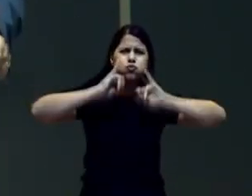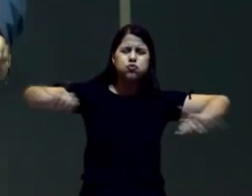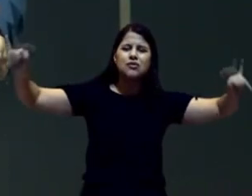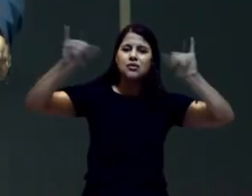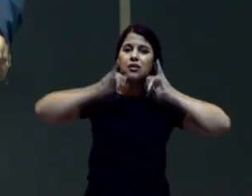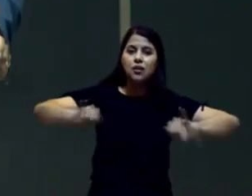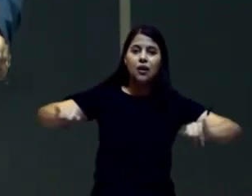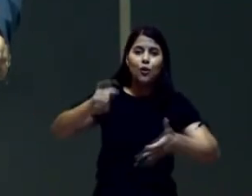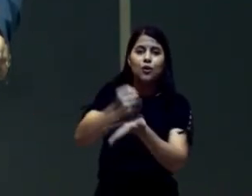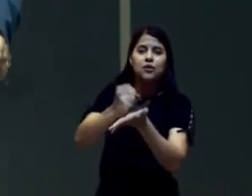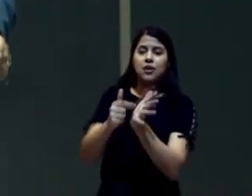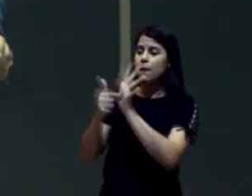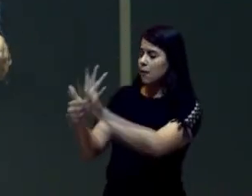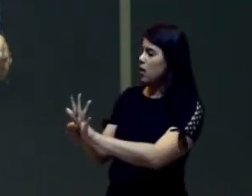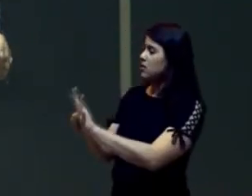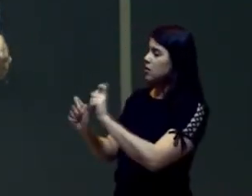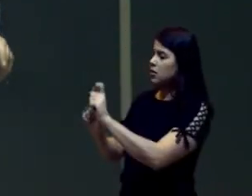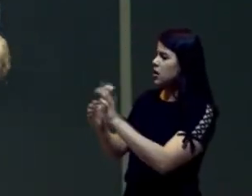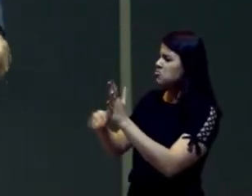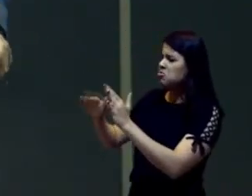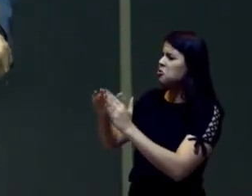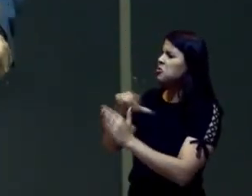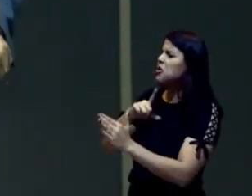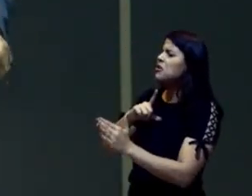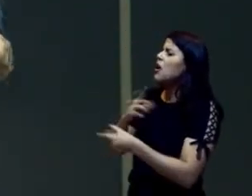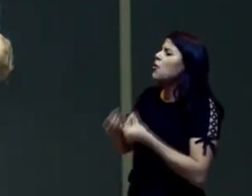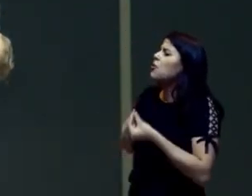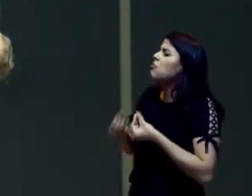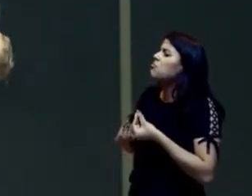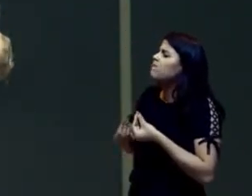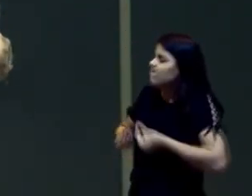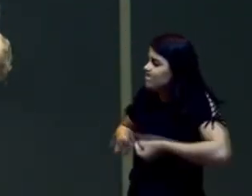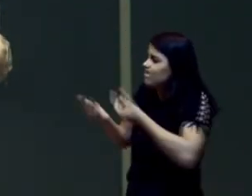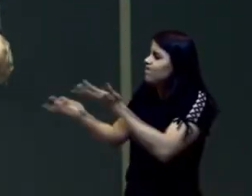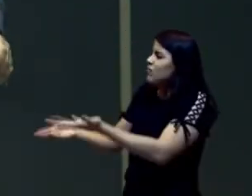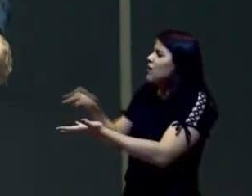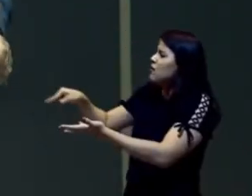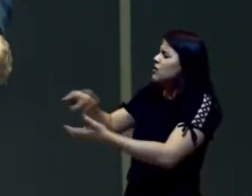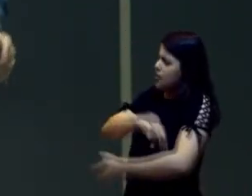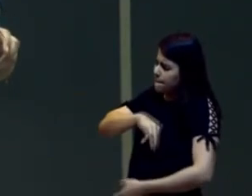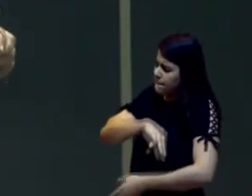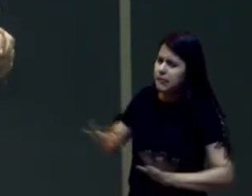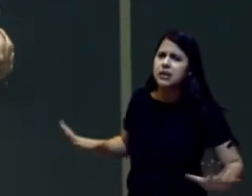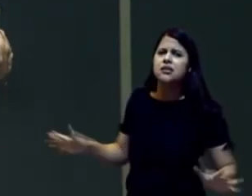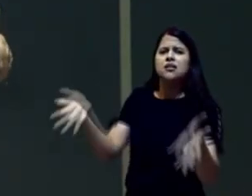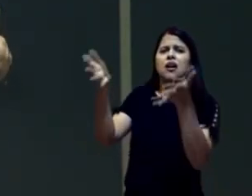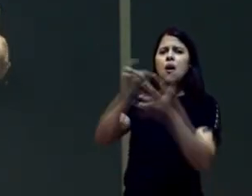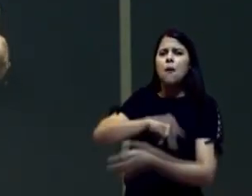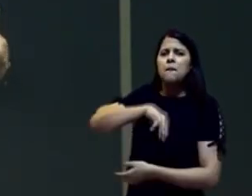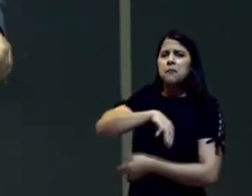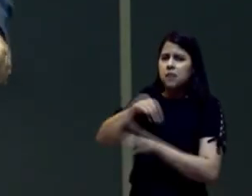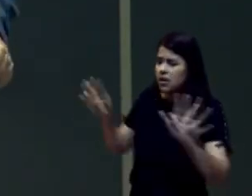escrito: Timóteo, tudo que eu tenho, eu deixo para você, faça missões. Tudo que eu